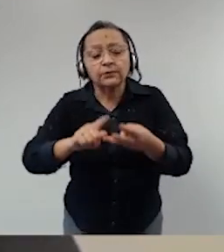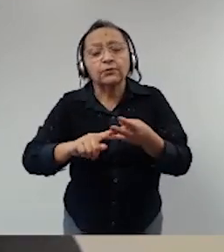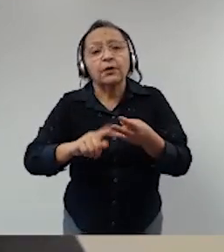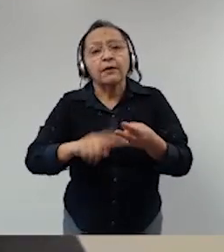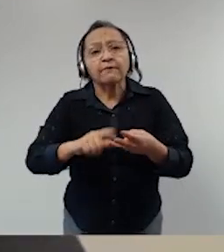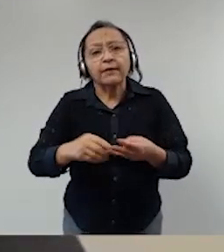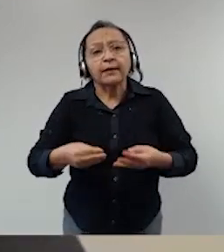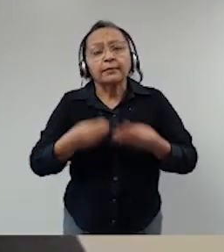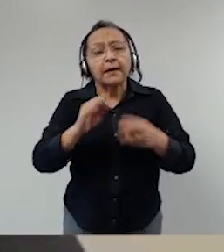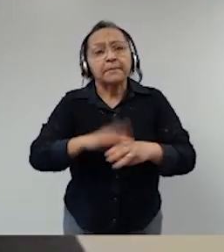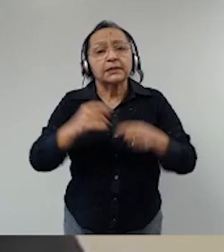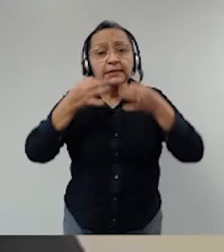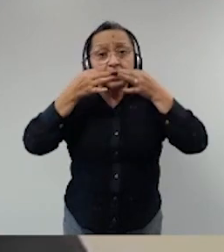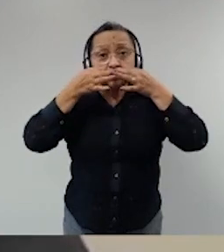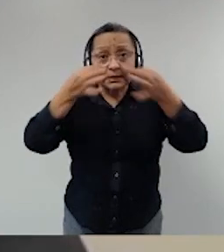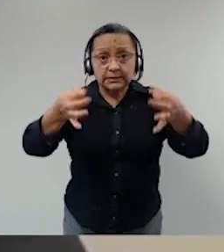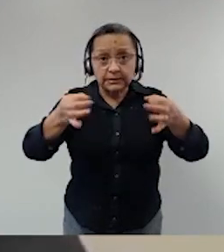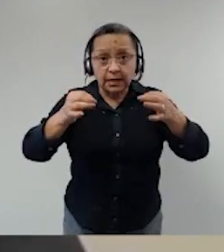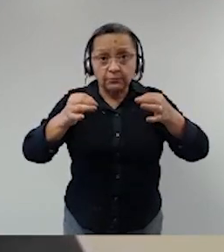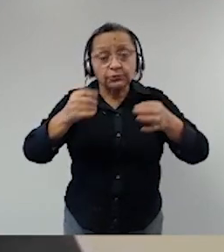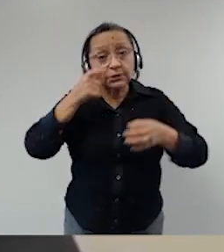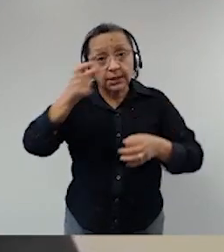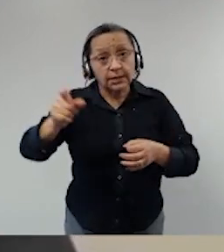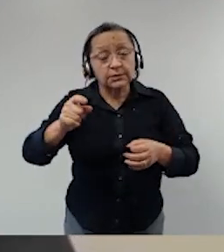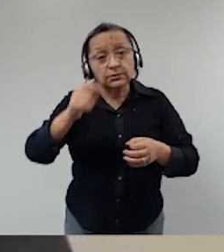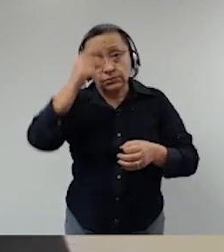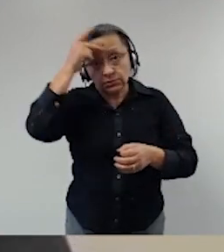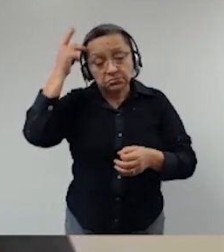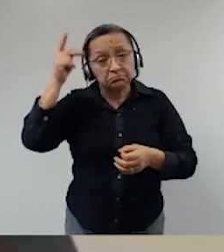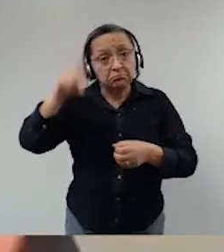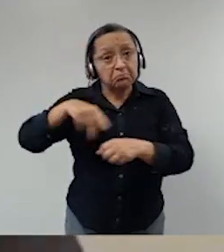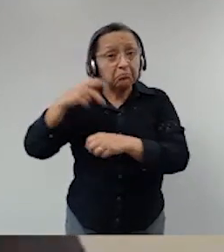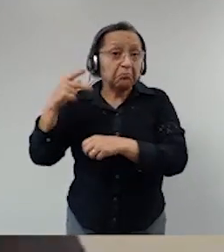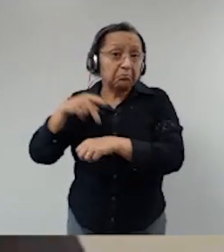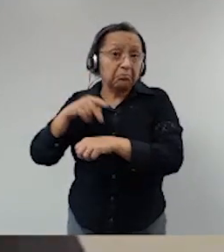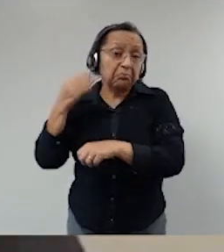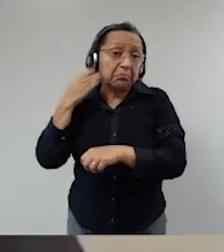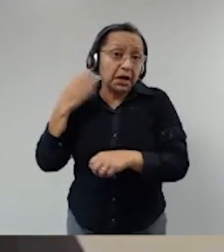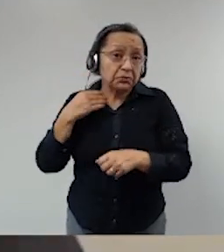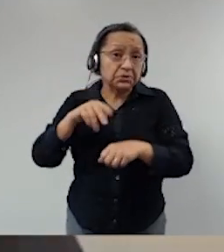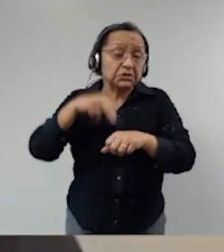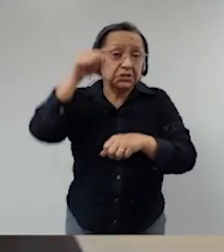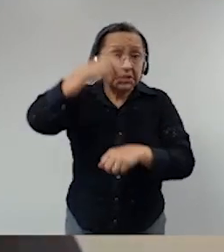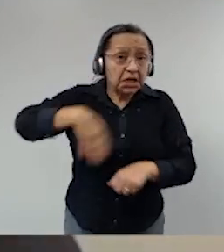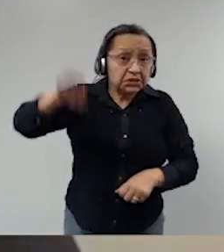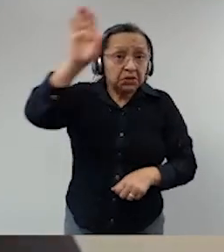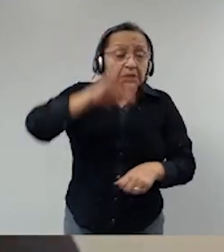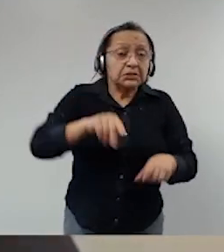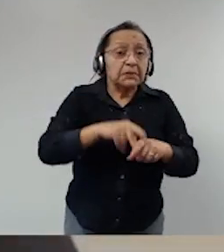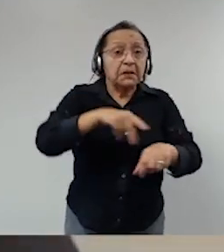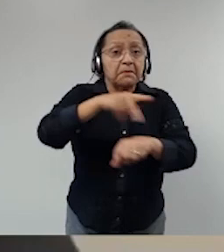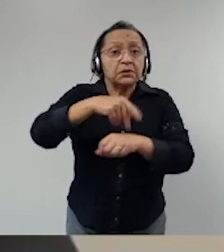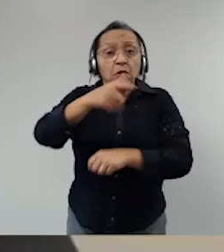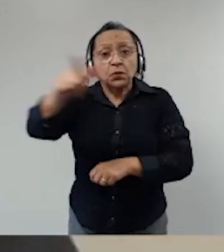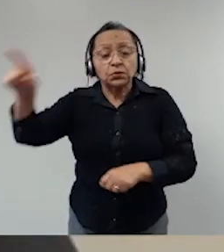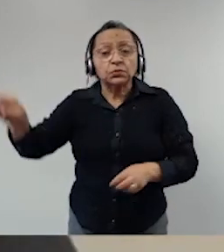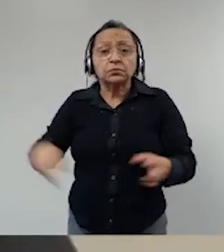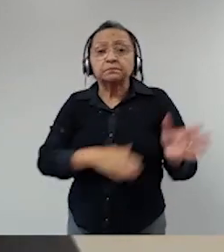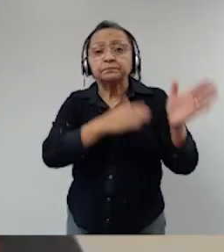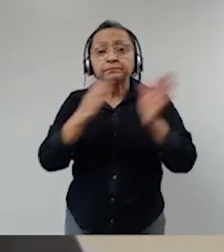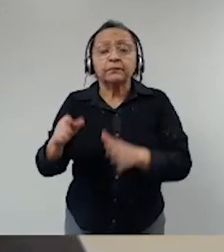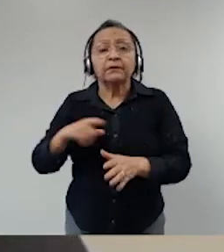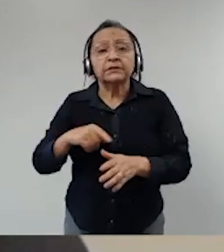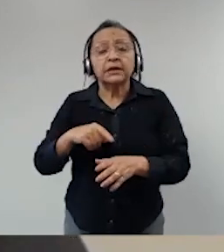mais atenção ainda dos investidores nacionais e estrangeiros. Portugal vai ter o lado bom, sendo um dos países do